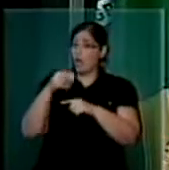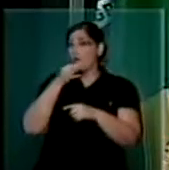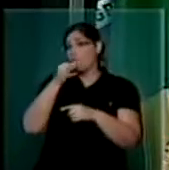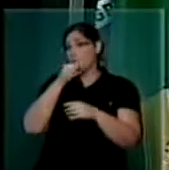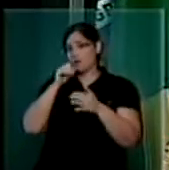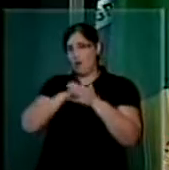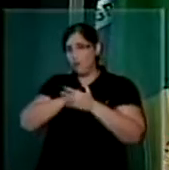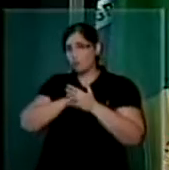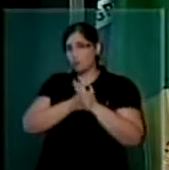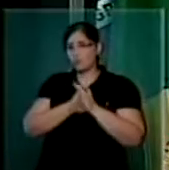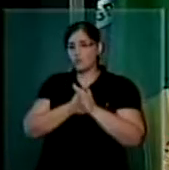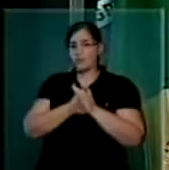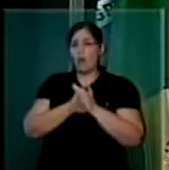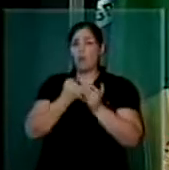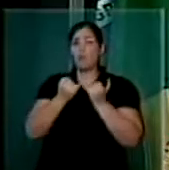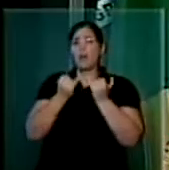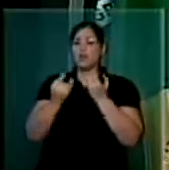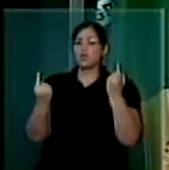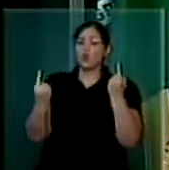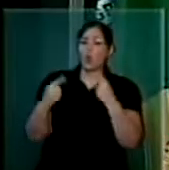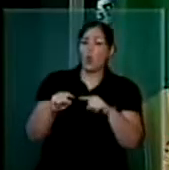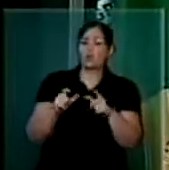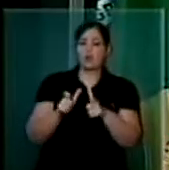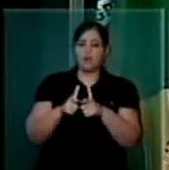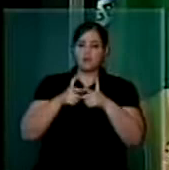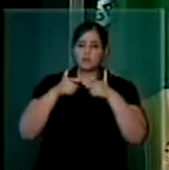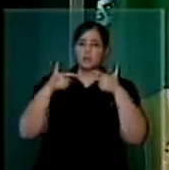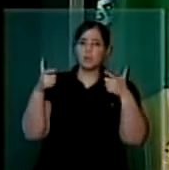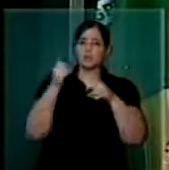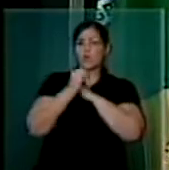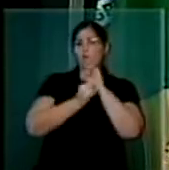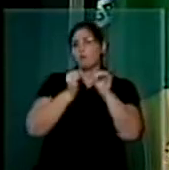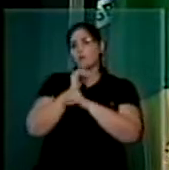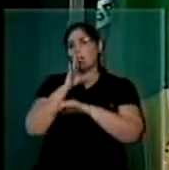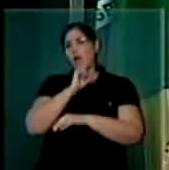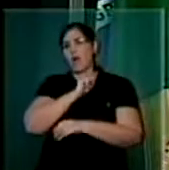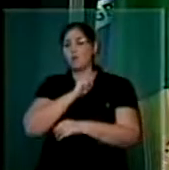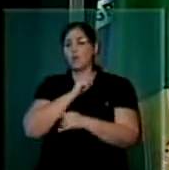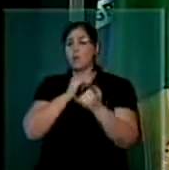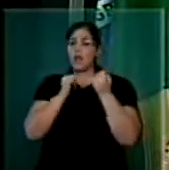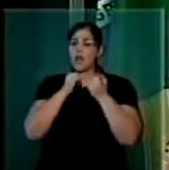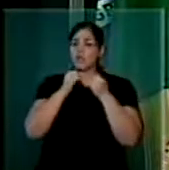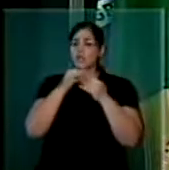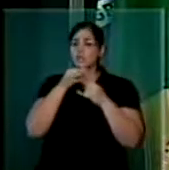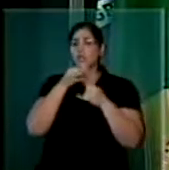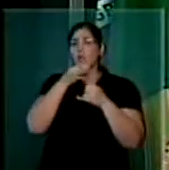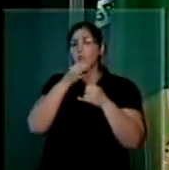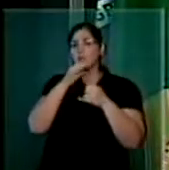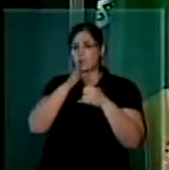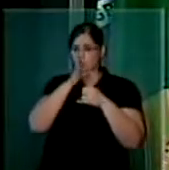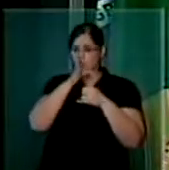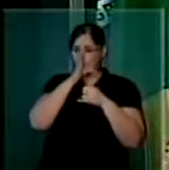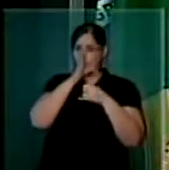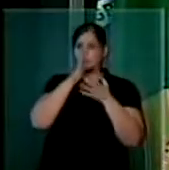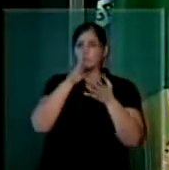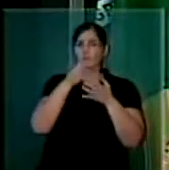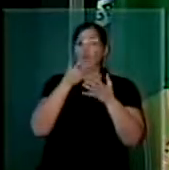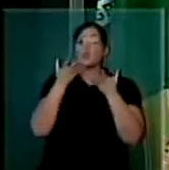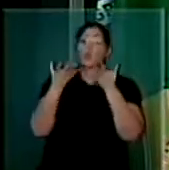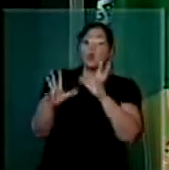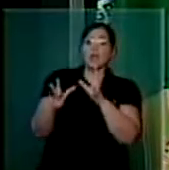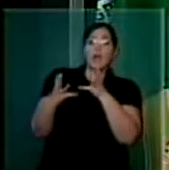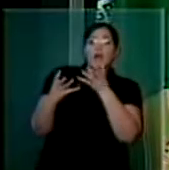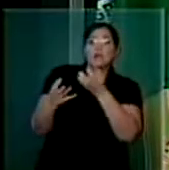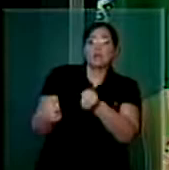posição de ser contra a expansão da banda larga, é uma posição do silêncio, é a